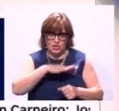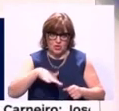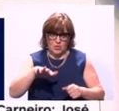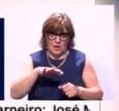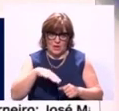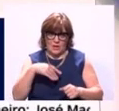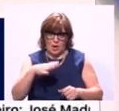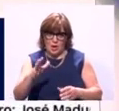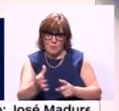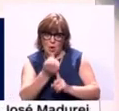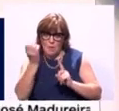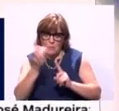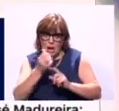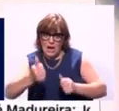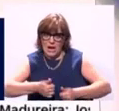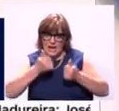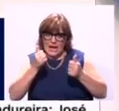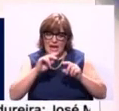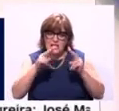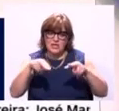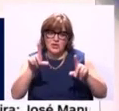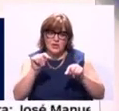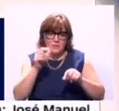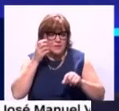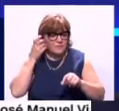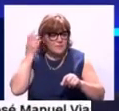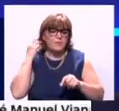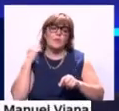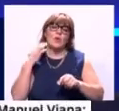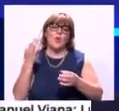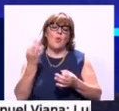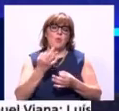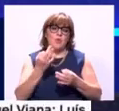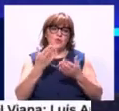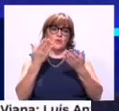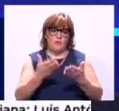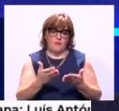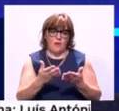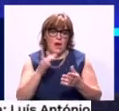conquistar títulos, claro, e a nível internacional, claro, também? O Porto